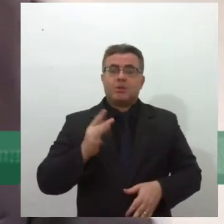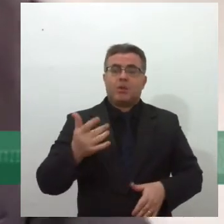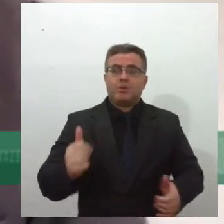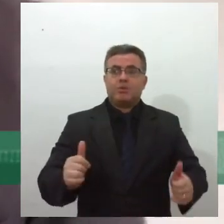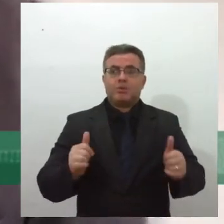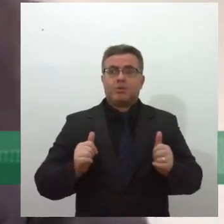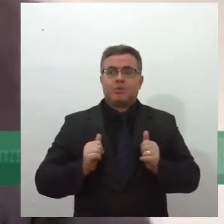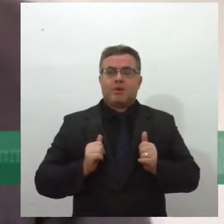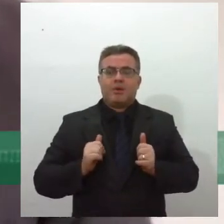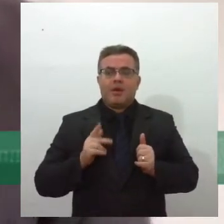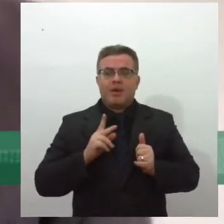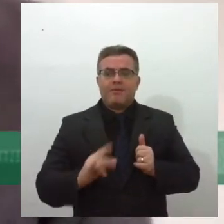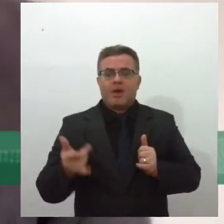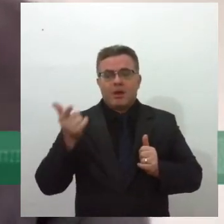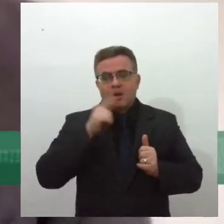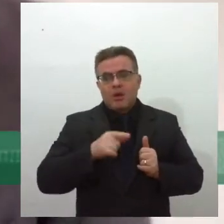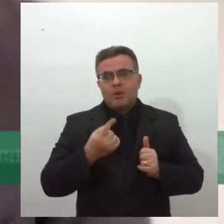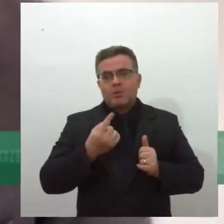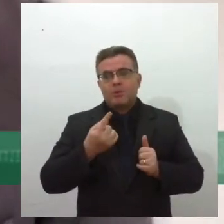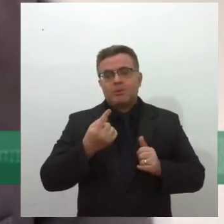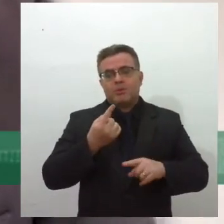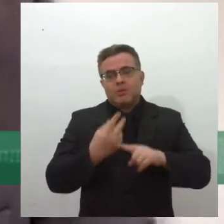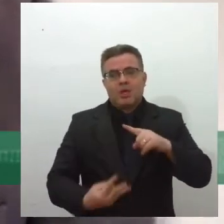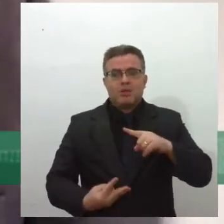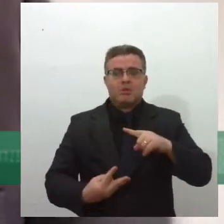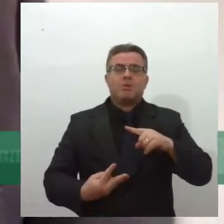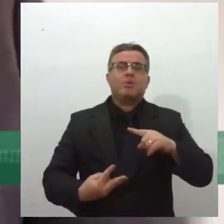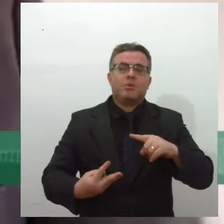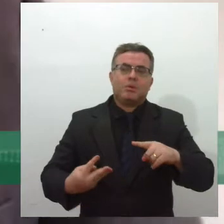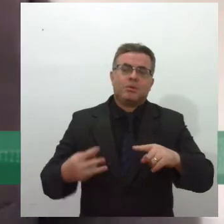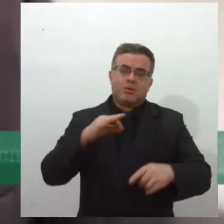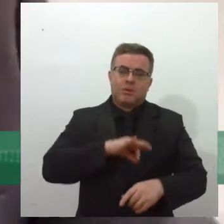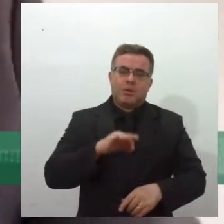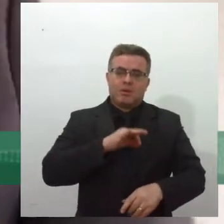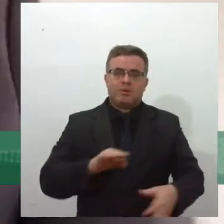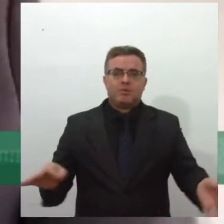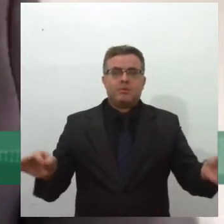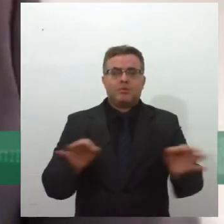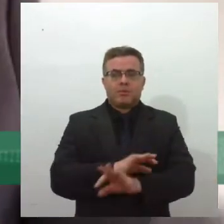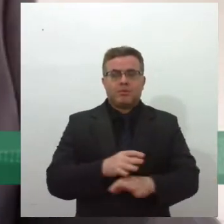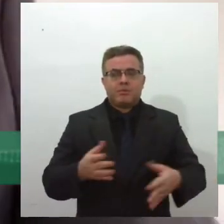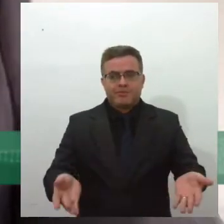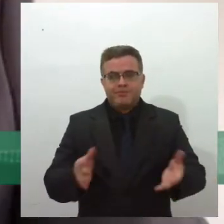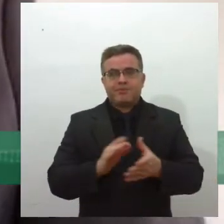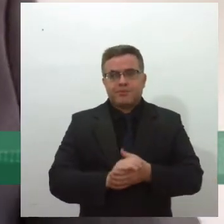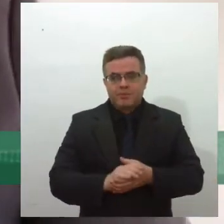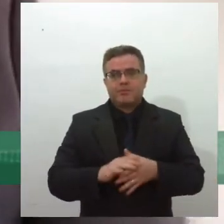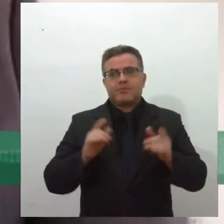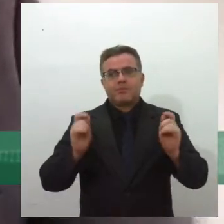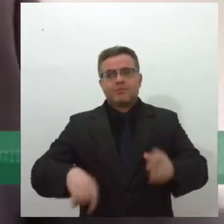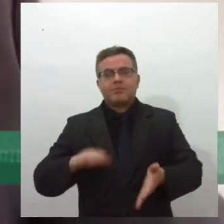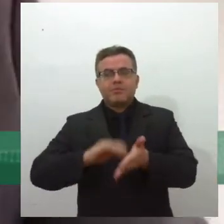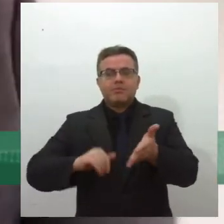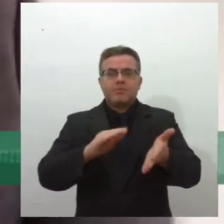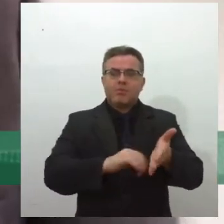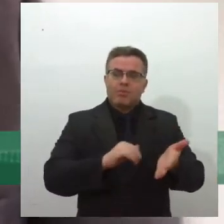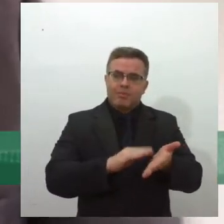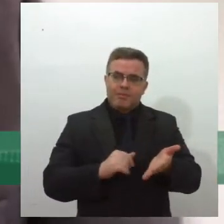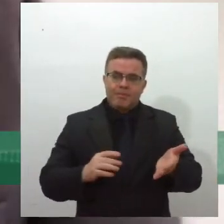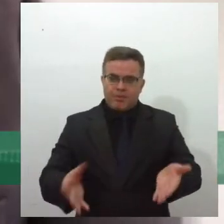ter esse ganho de quase um terço do seu salário, 27,5%, que deixa de ser retirado do seu salário e